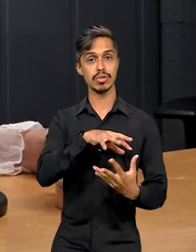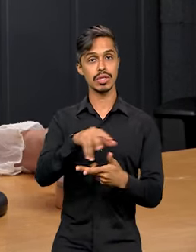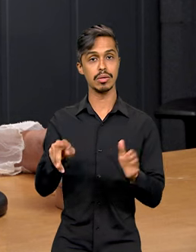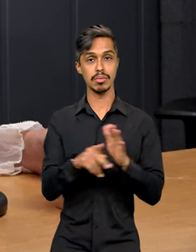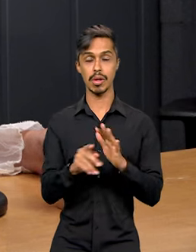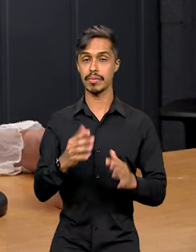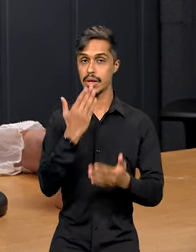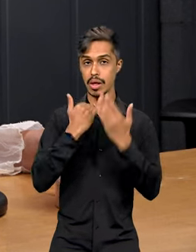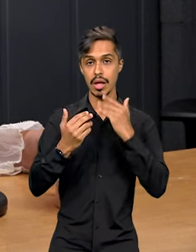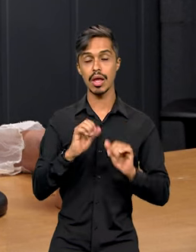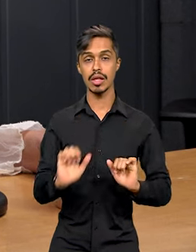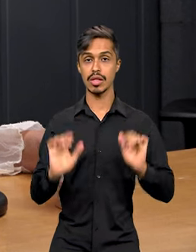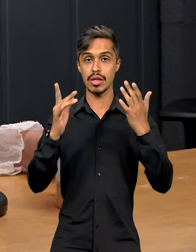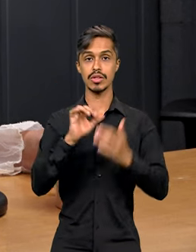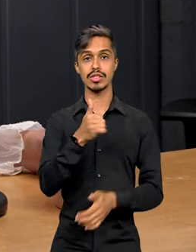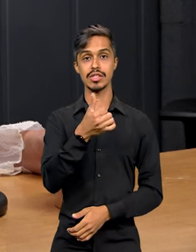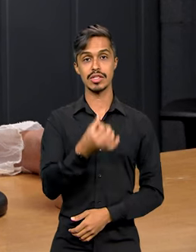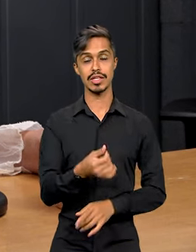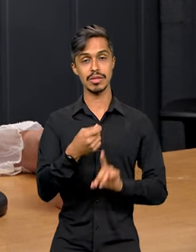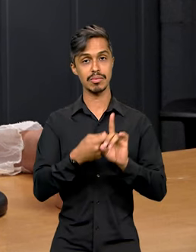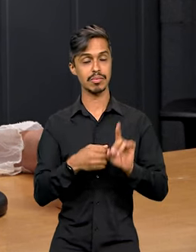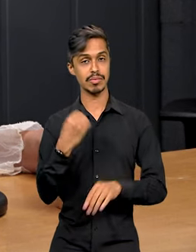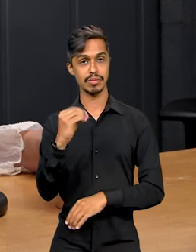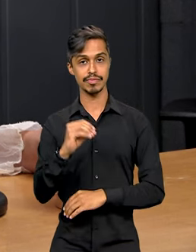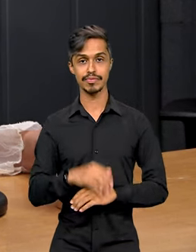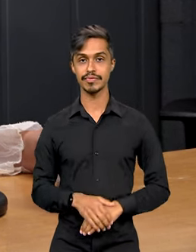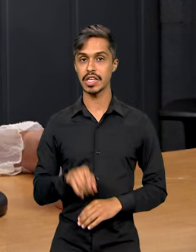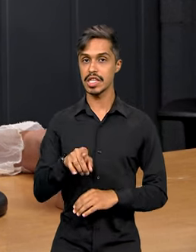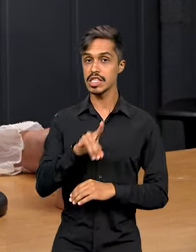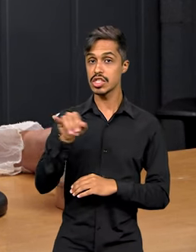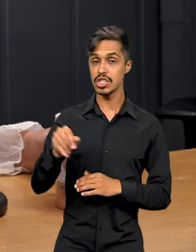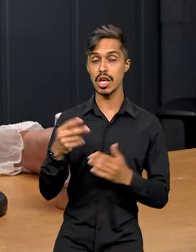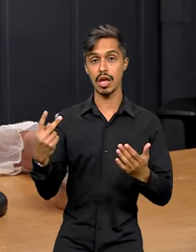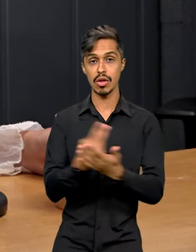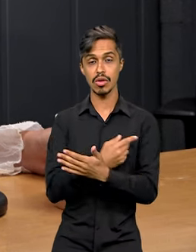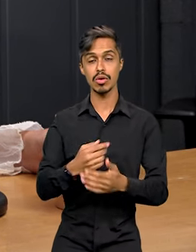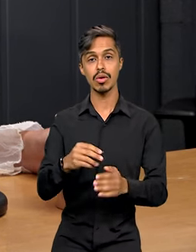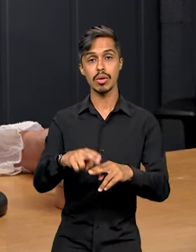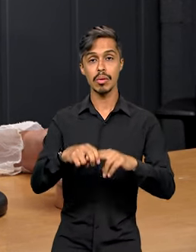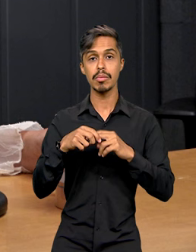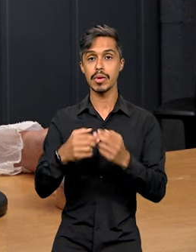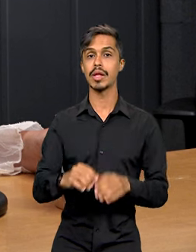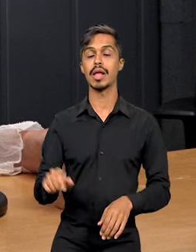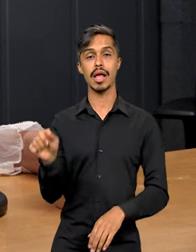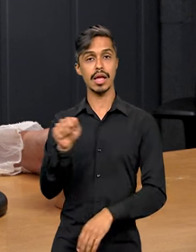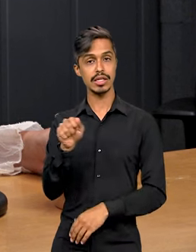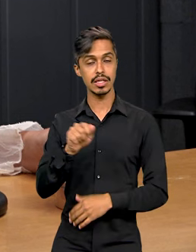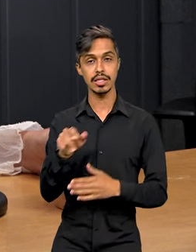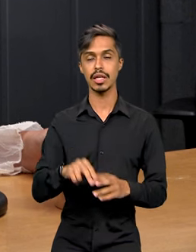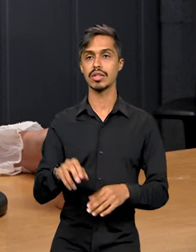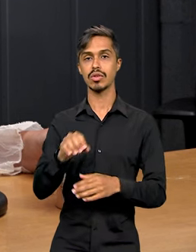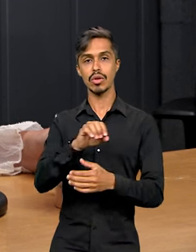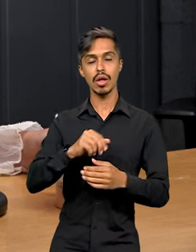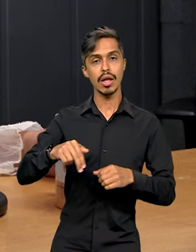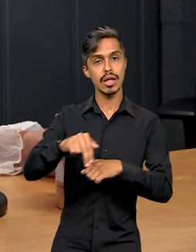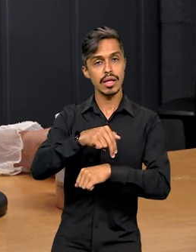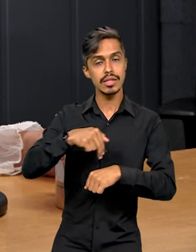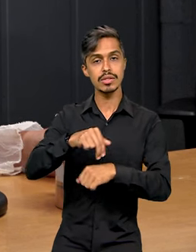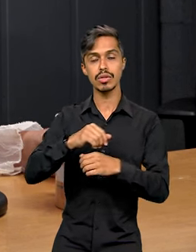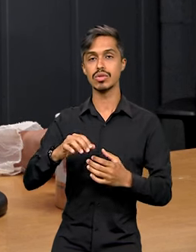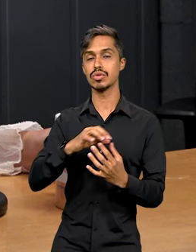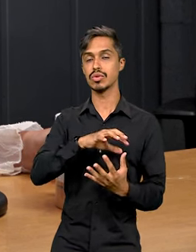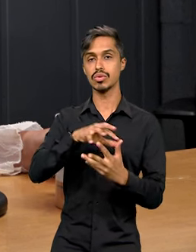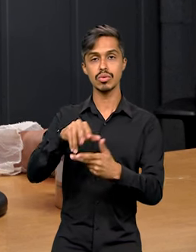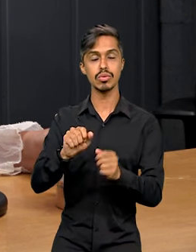da Alimentação é comemorado em 16 de outubro a data foi criada pela AG das organizações das Nações